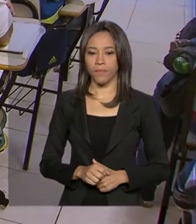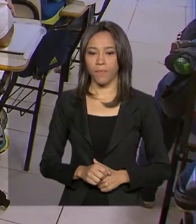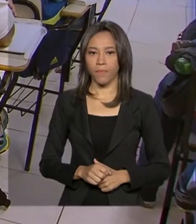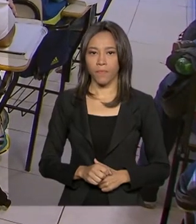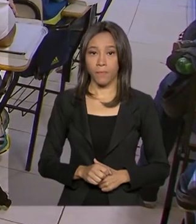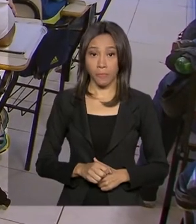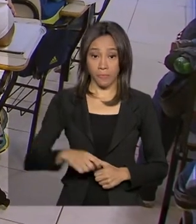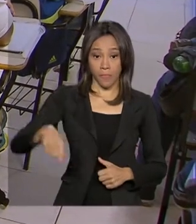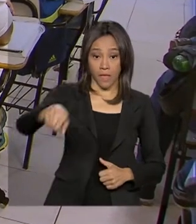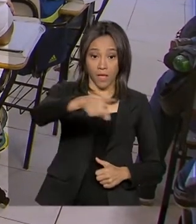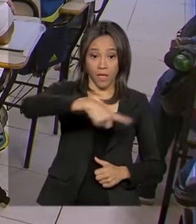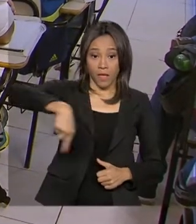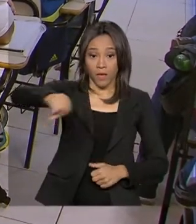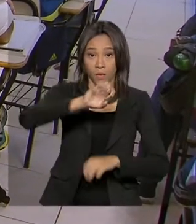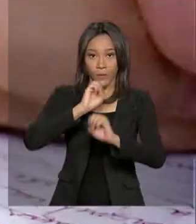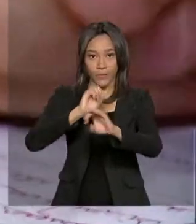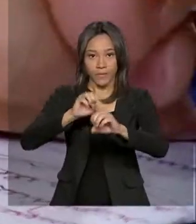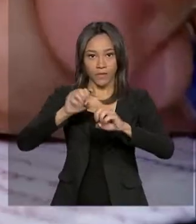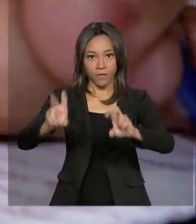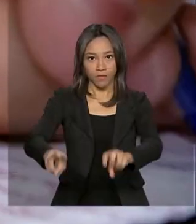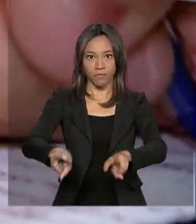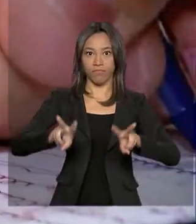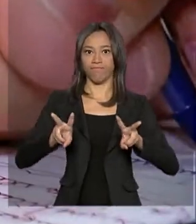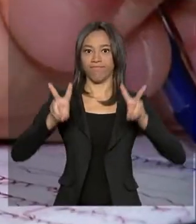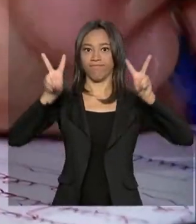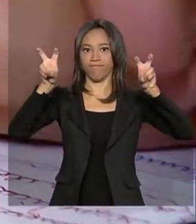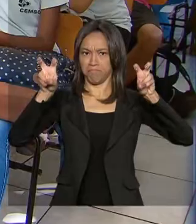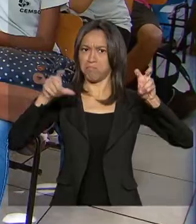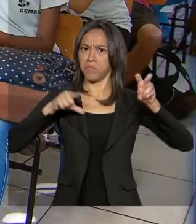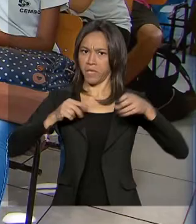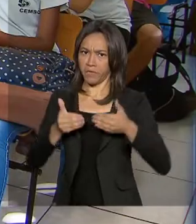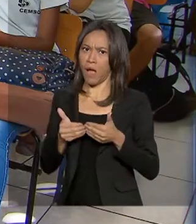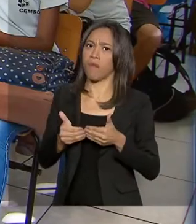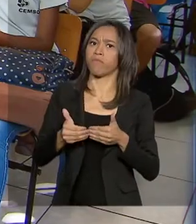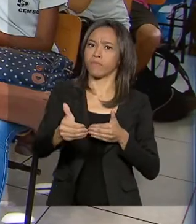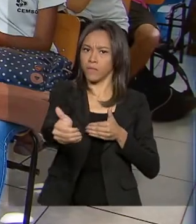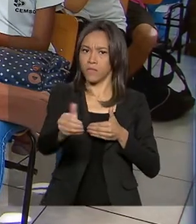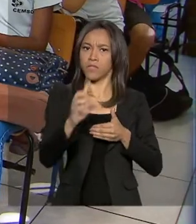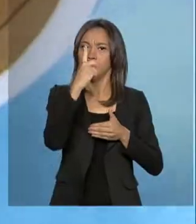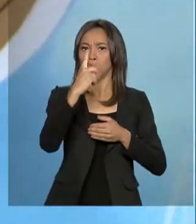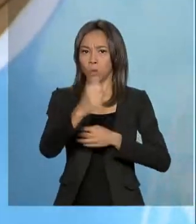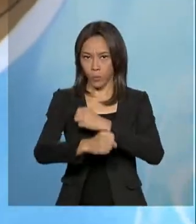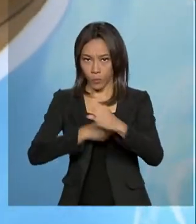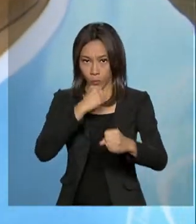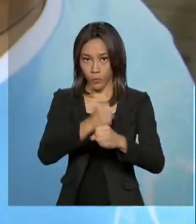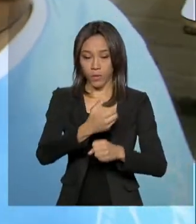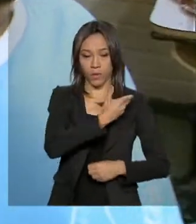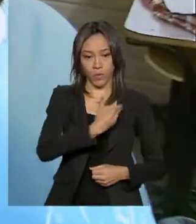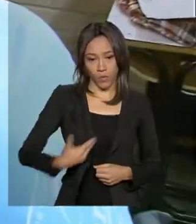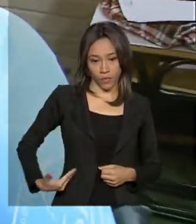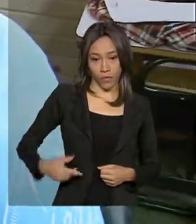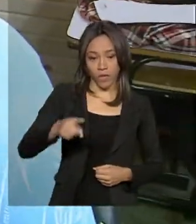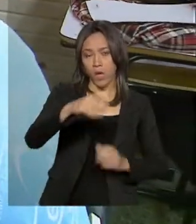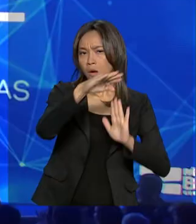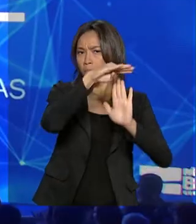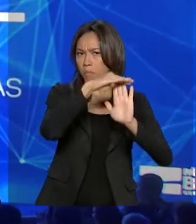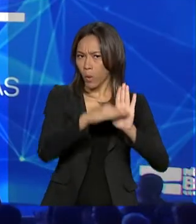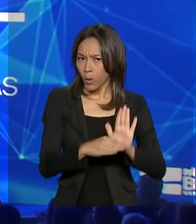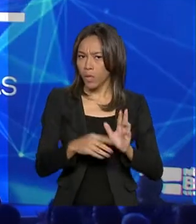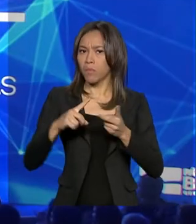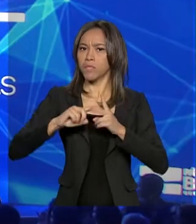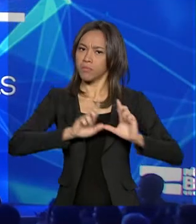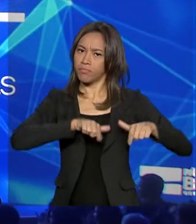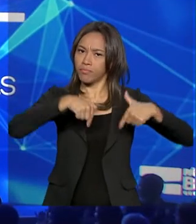A educação foi destaque e registrou avanços importantes em um ano de governo. Entre os programas e ações do MEC